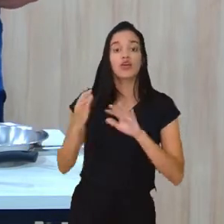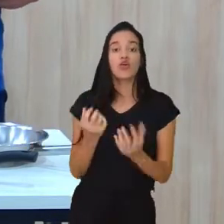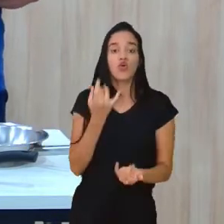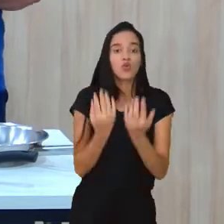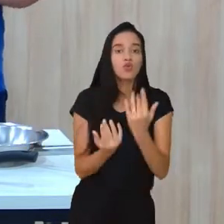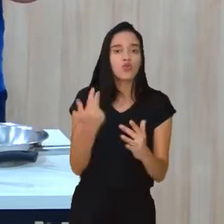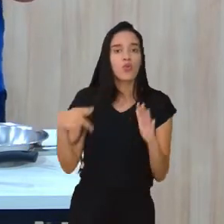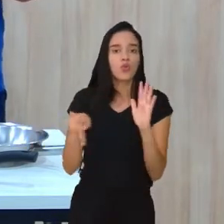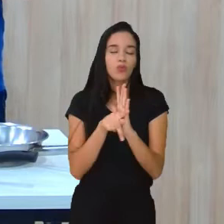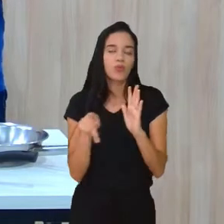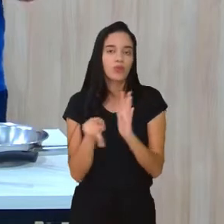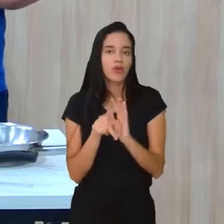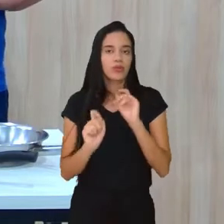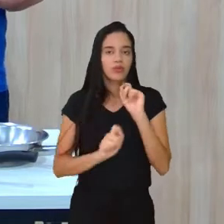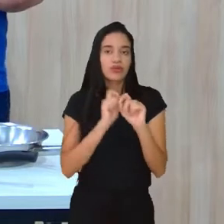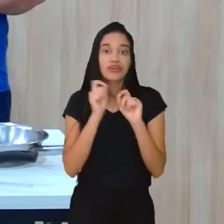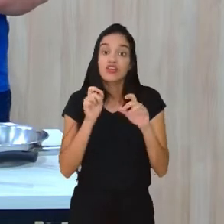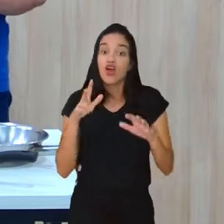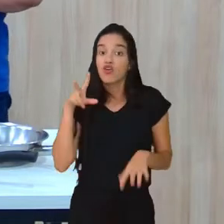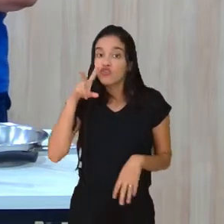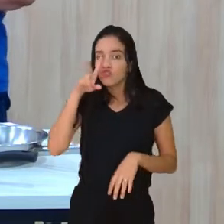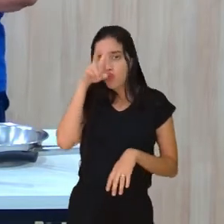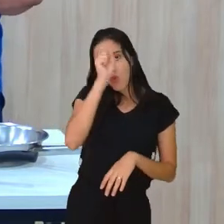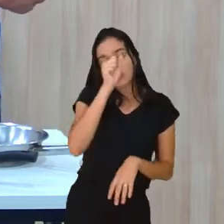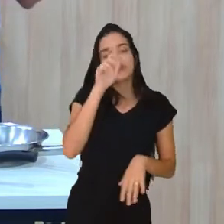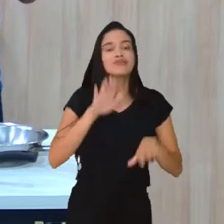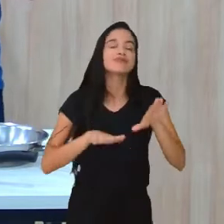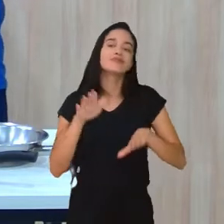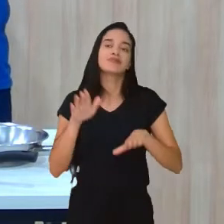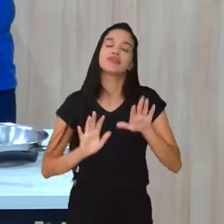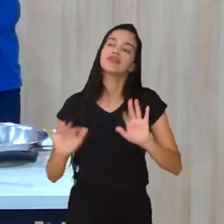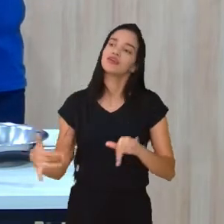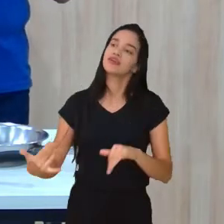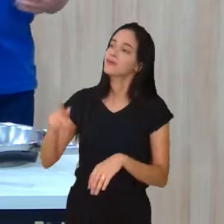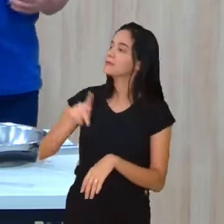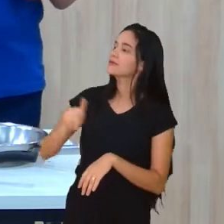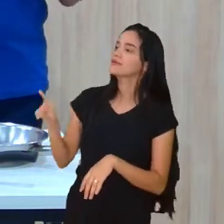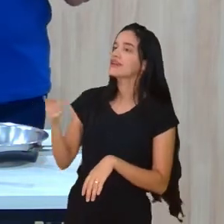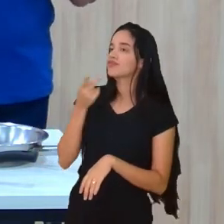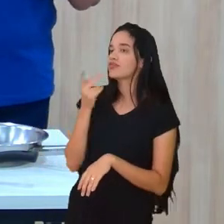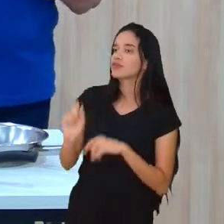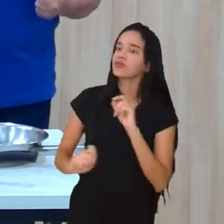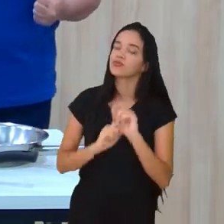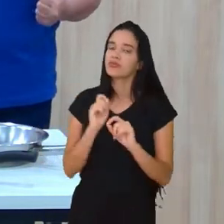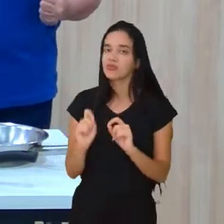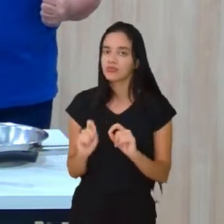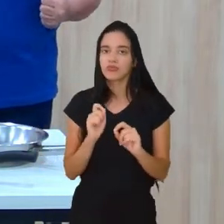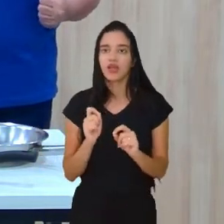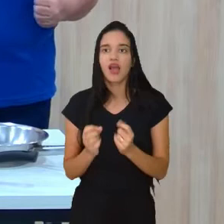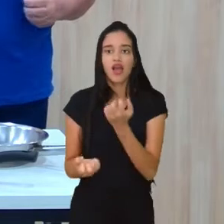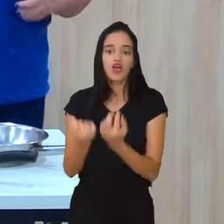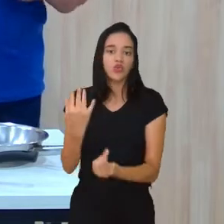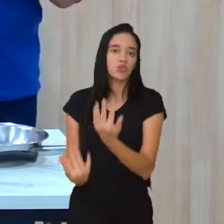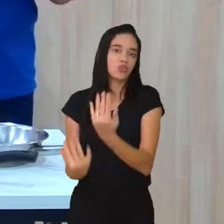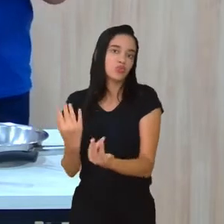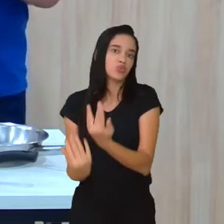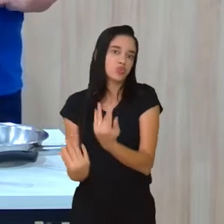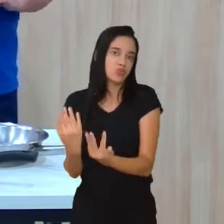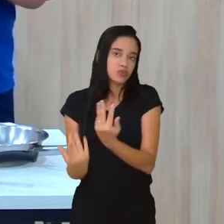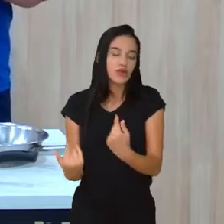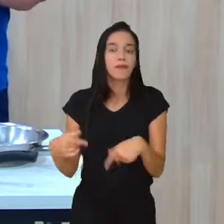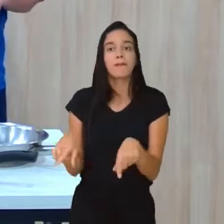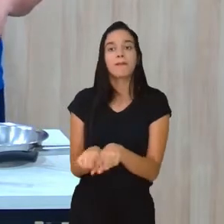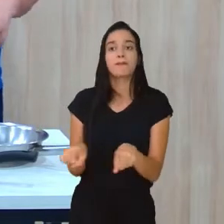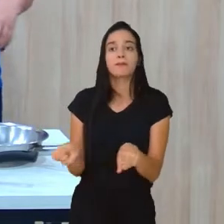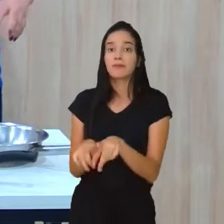por conta aí de ser bem forte, dependendo. E aí a professora Adriana está dizendo a questão da fogueira, a gente vai também